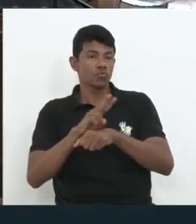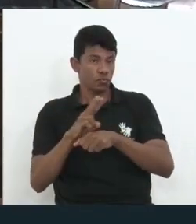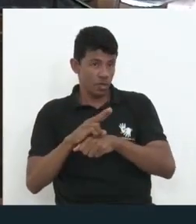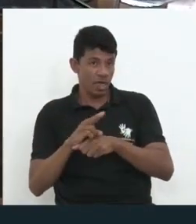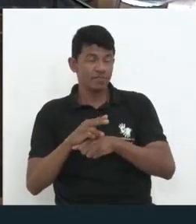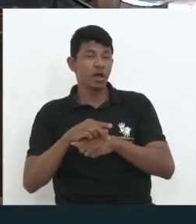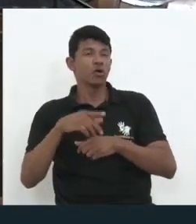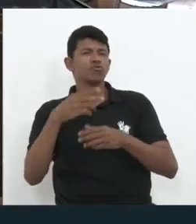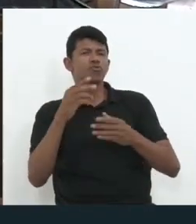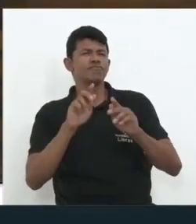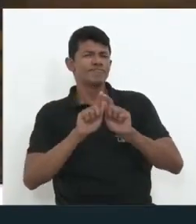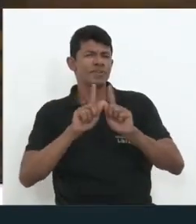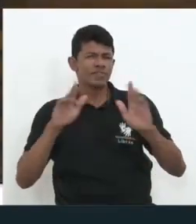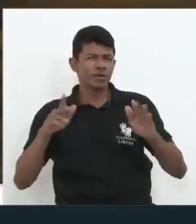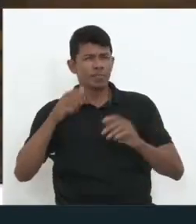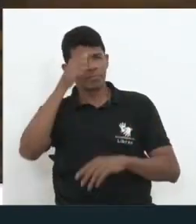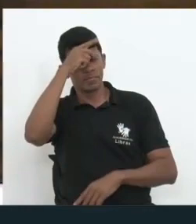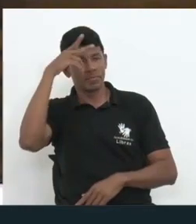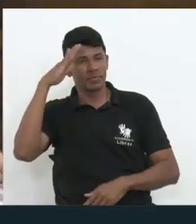Autor, Prefeitura.